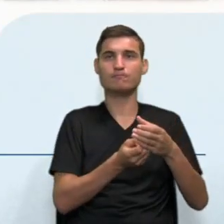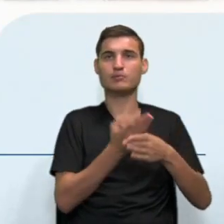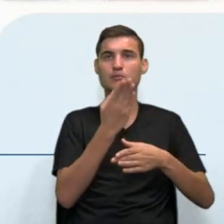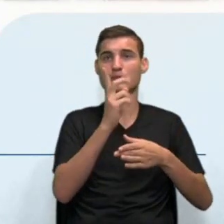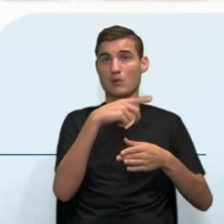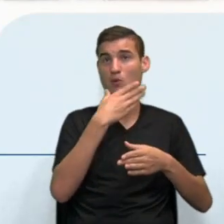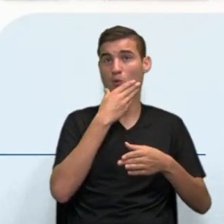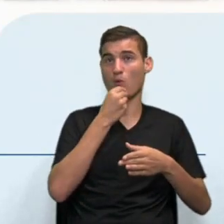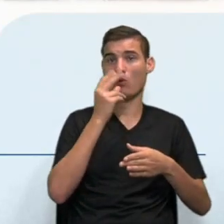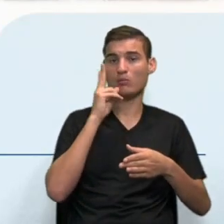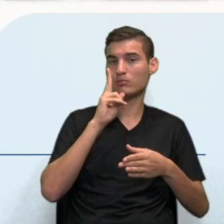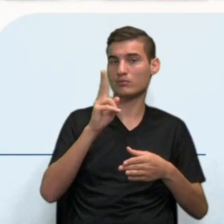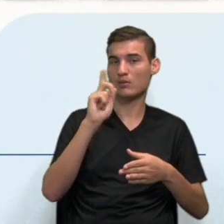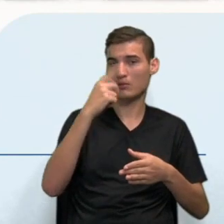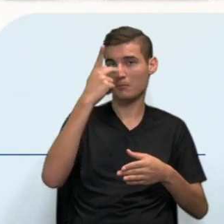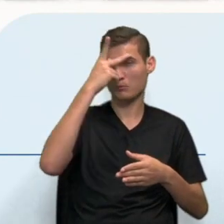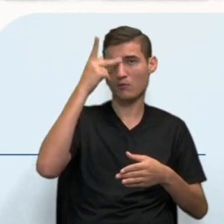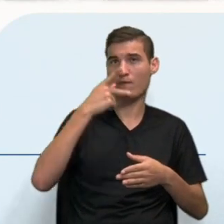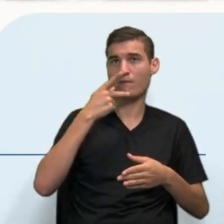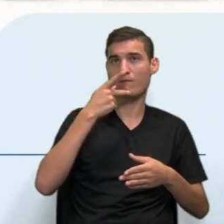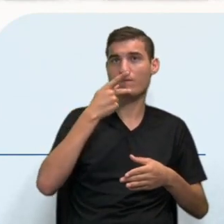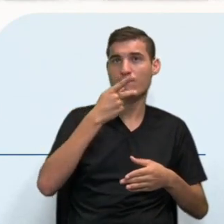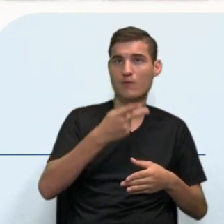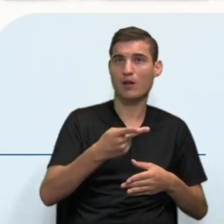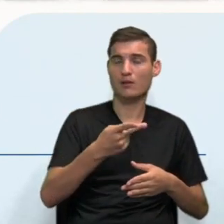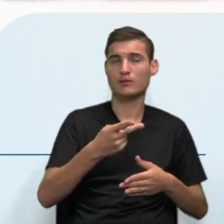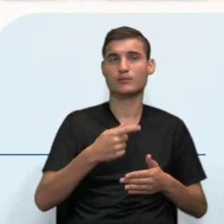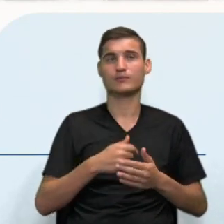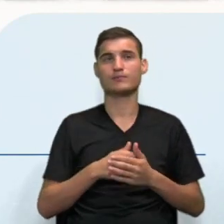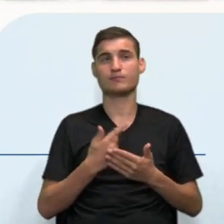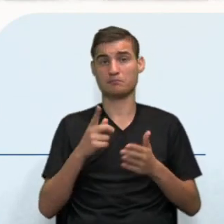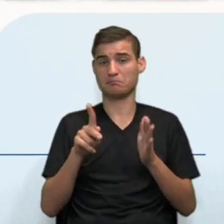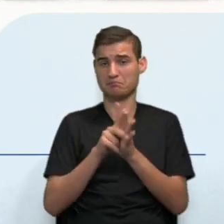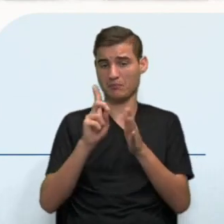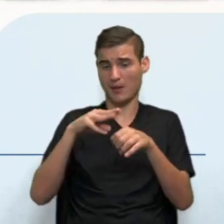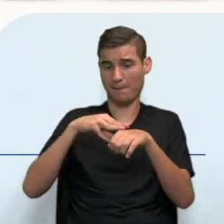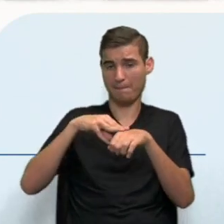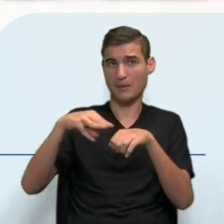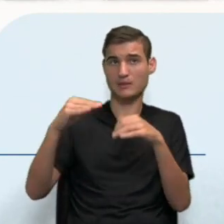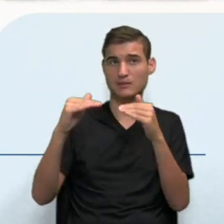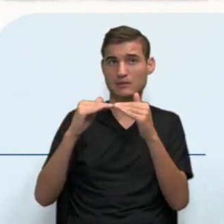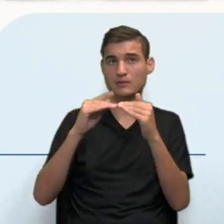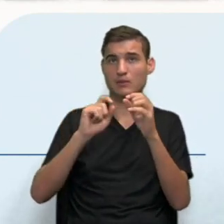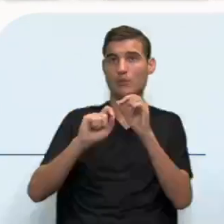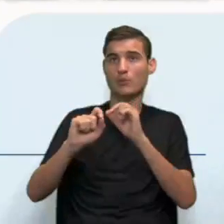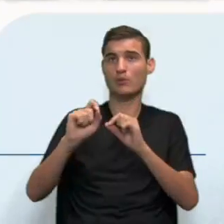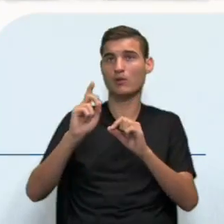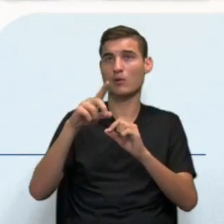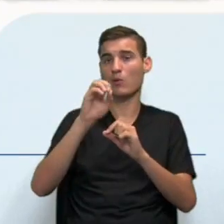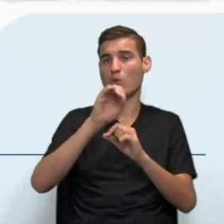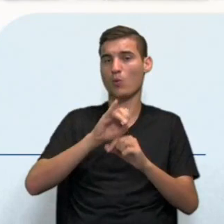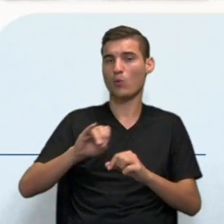é uma pessoa falando, é um cara falando. A mensagem, ele falou aqui, olá.